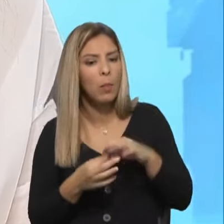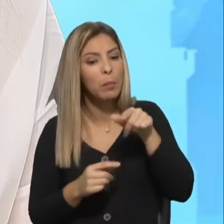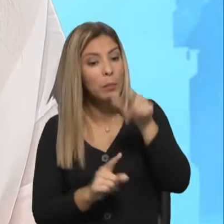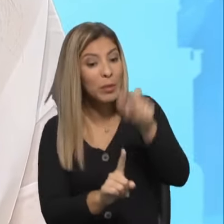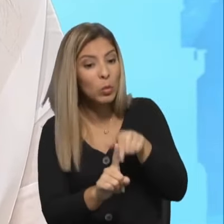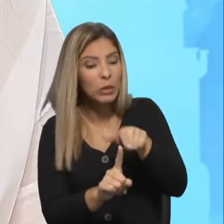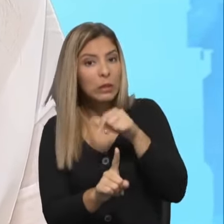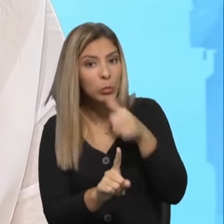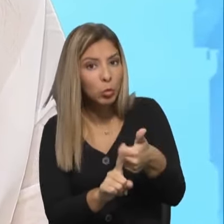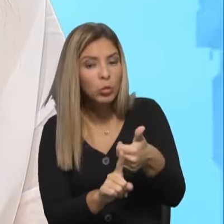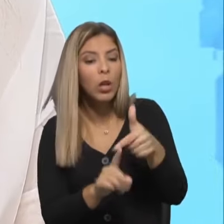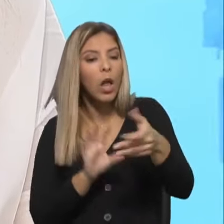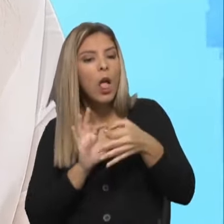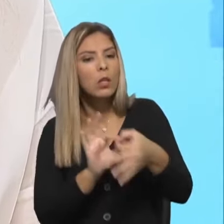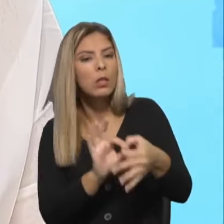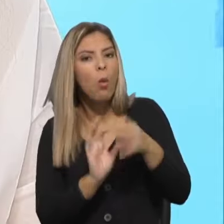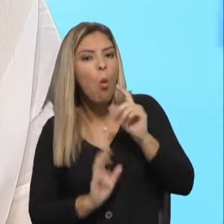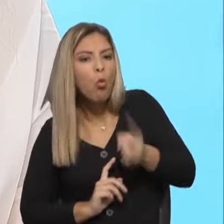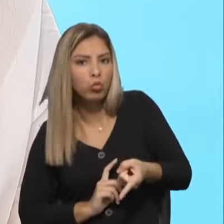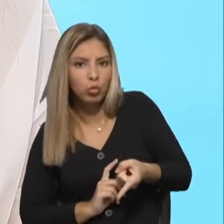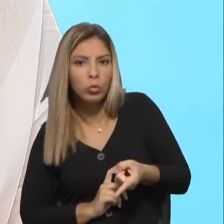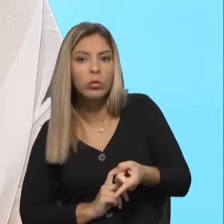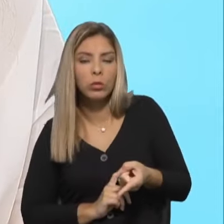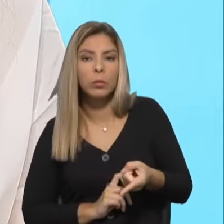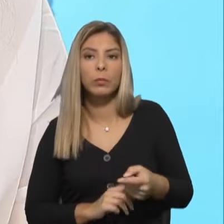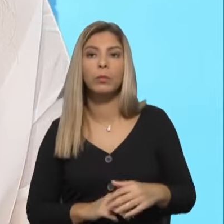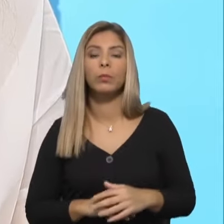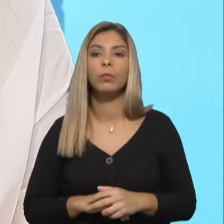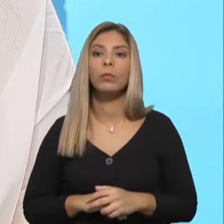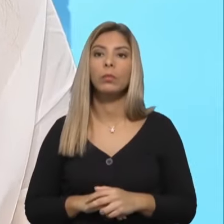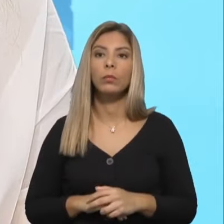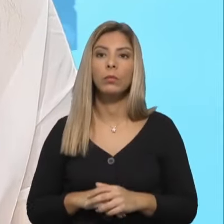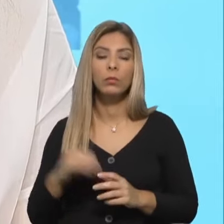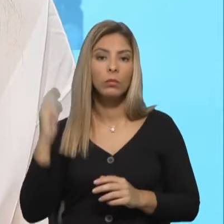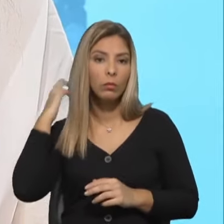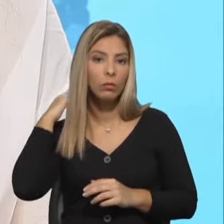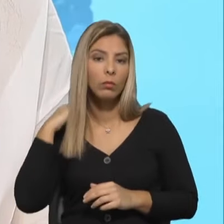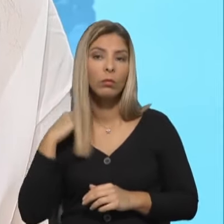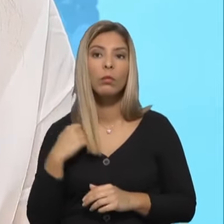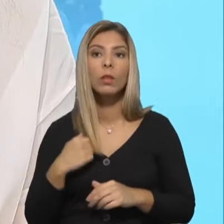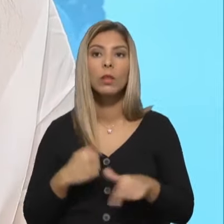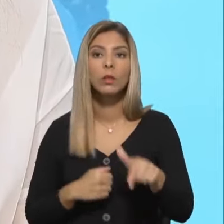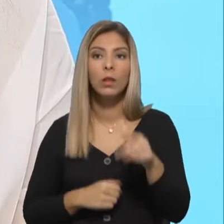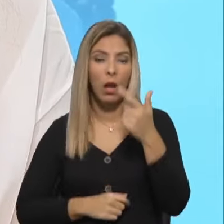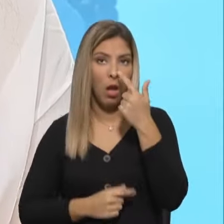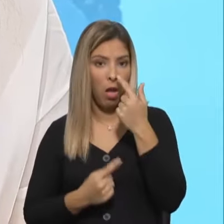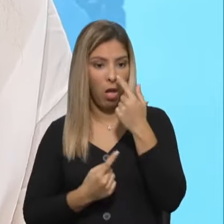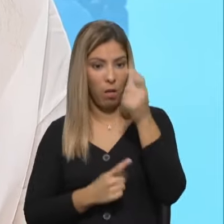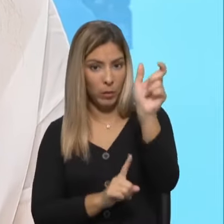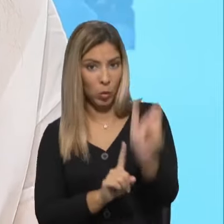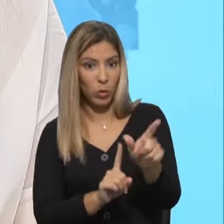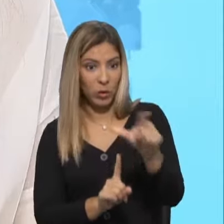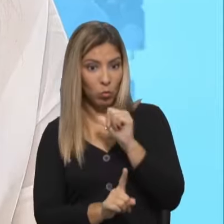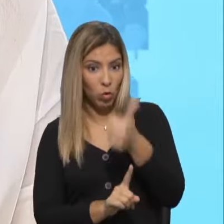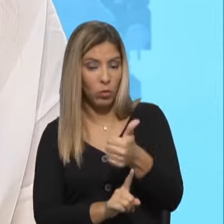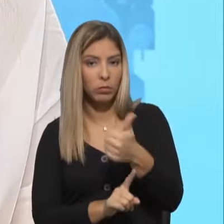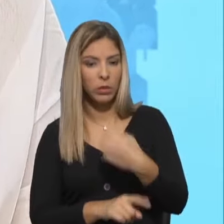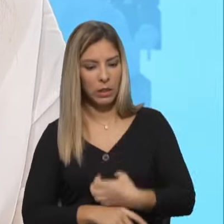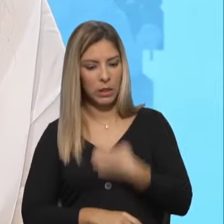com aquilo que eu perdi eh para já para nós termos um processo de luta é preciso que esse alguém que estamos a perder tenha sido